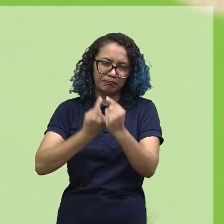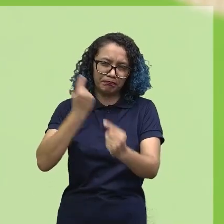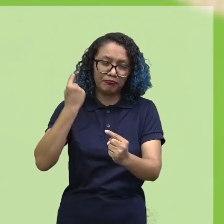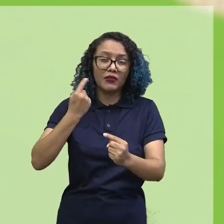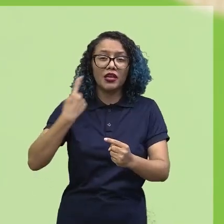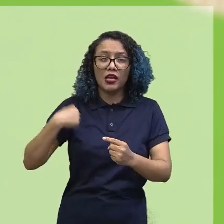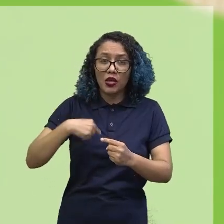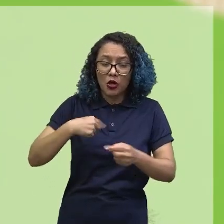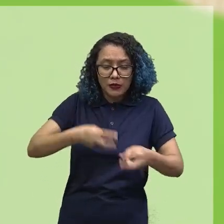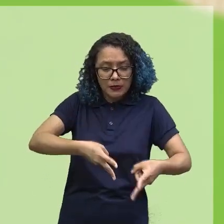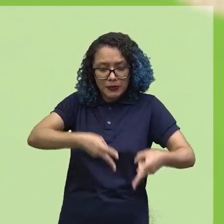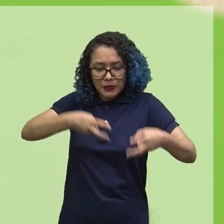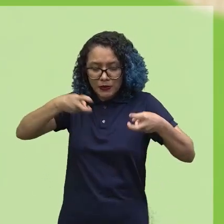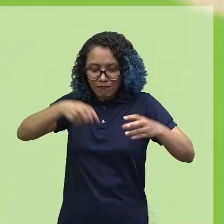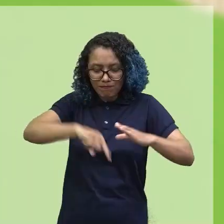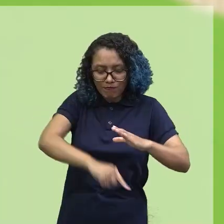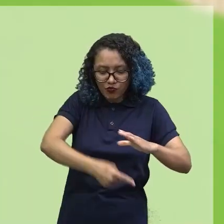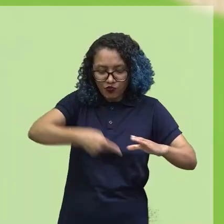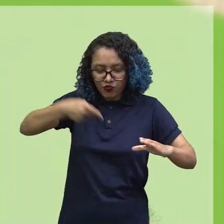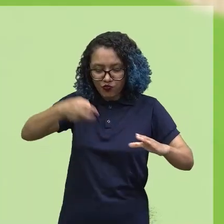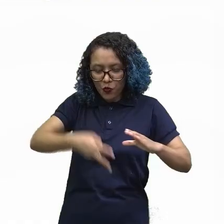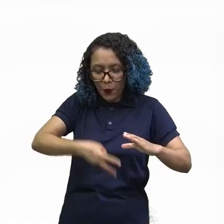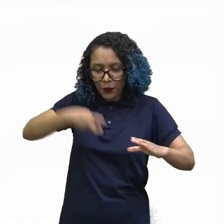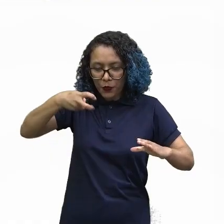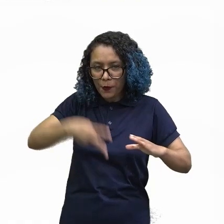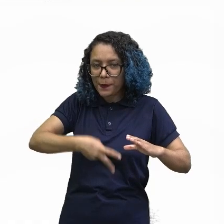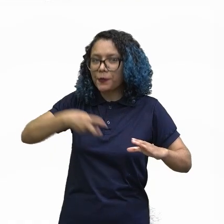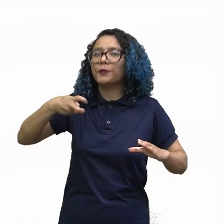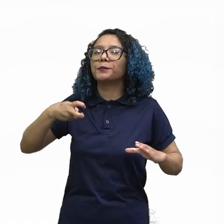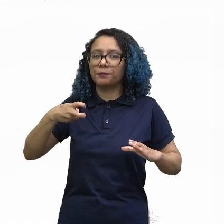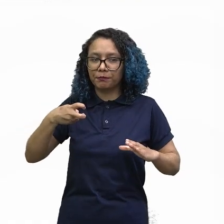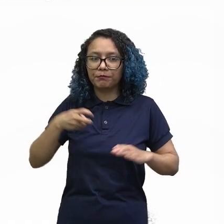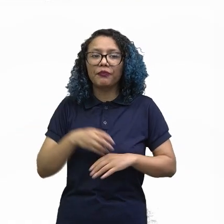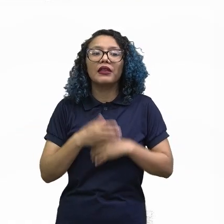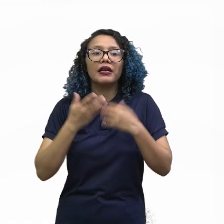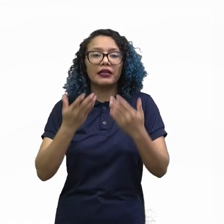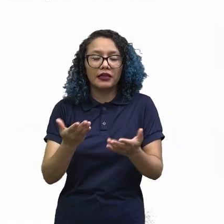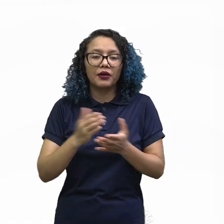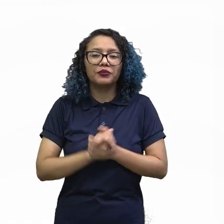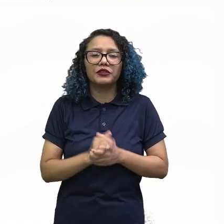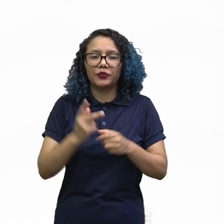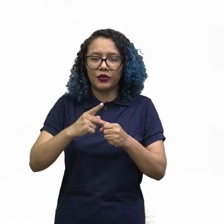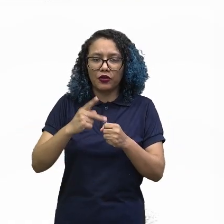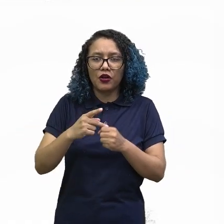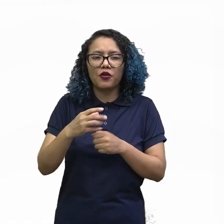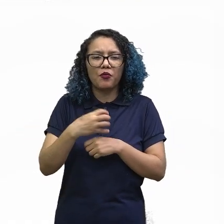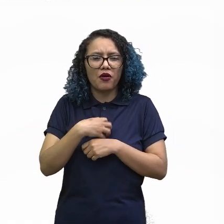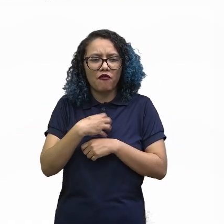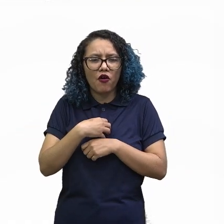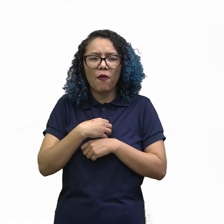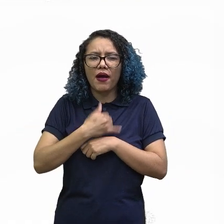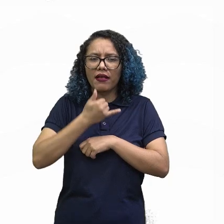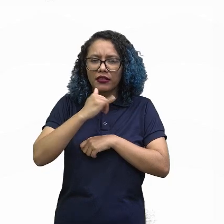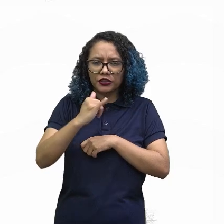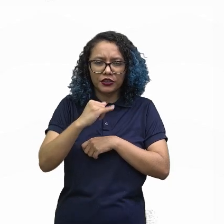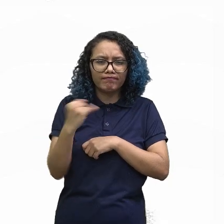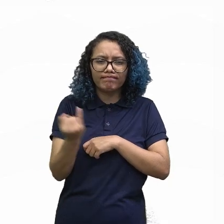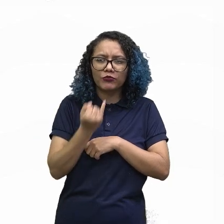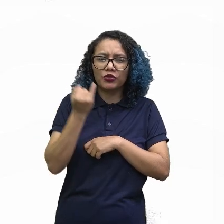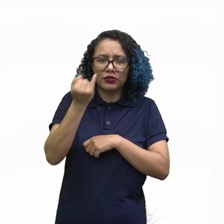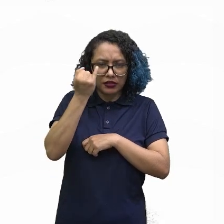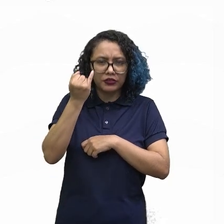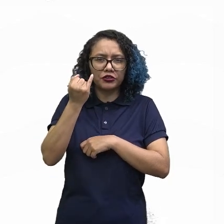esse petróleo, na maioria das vezes, do subsolo. O petróleo é a fonte de energia essencial para a manutenção da